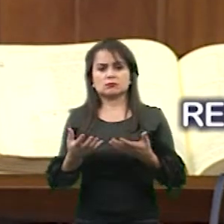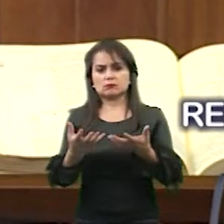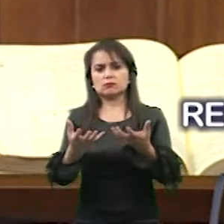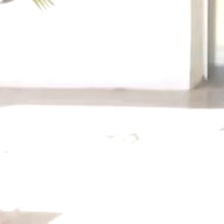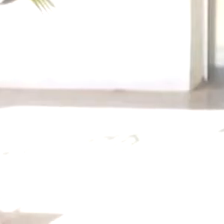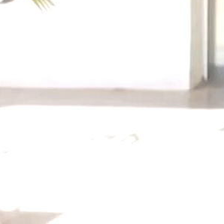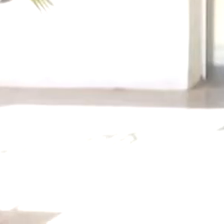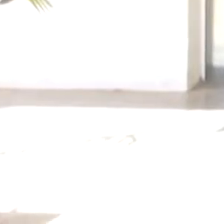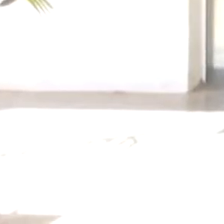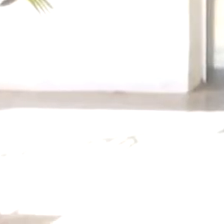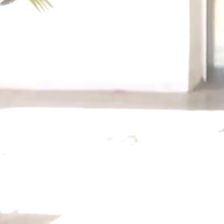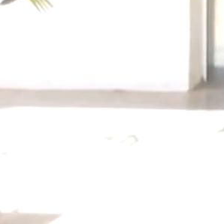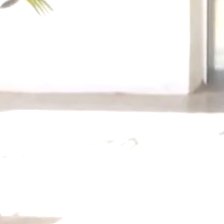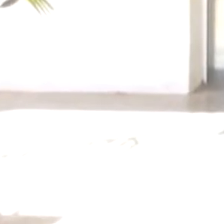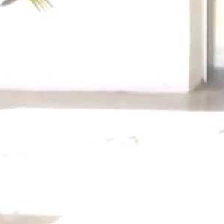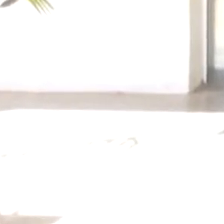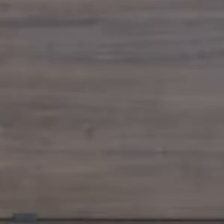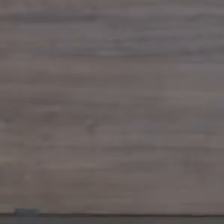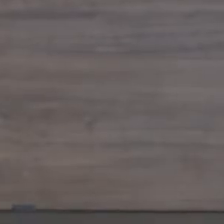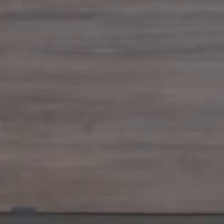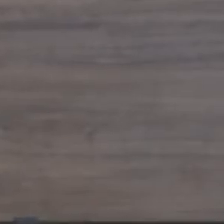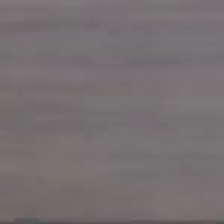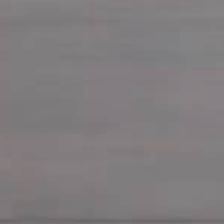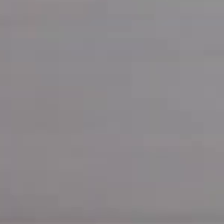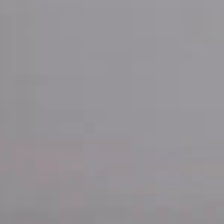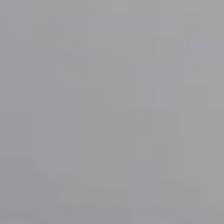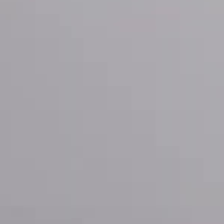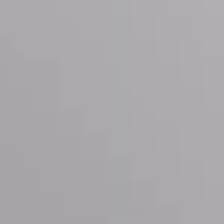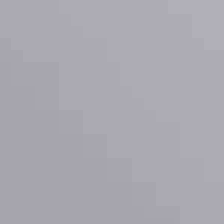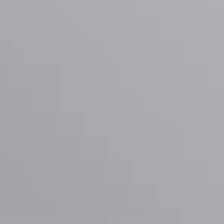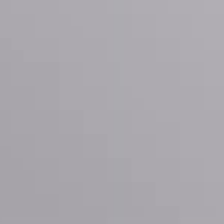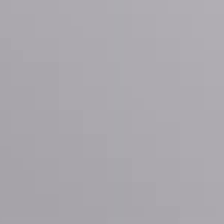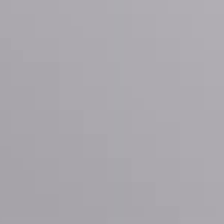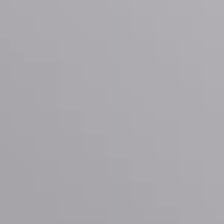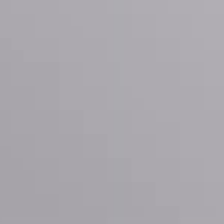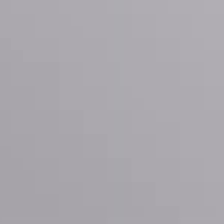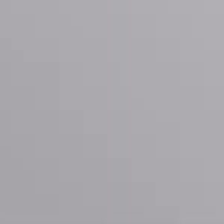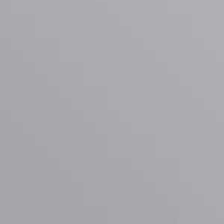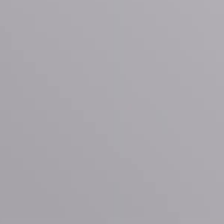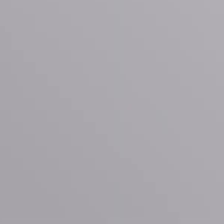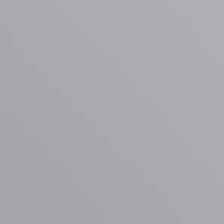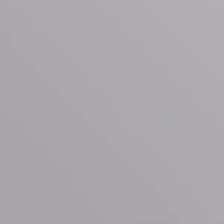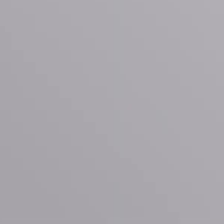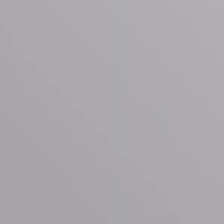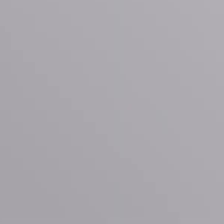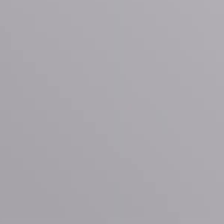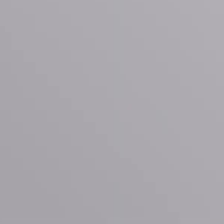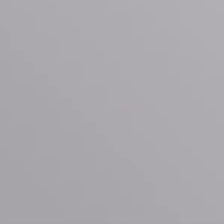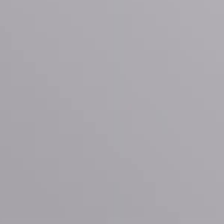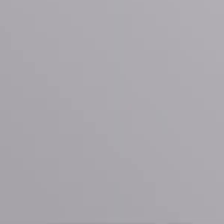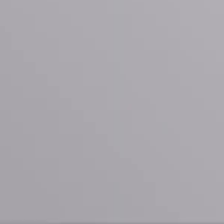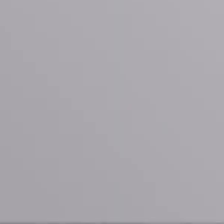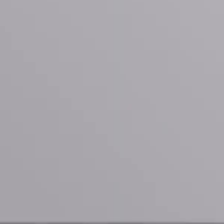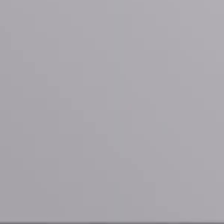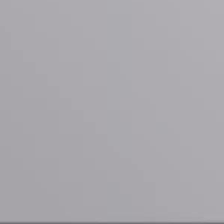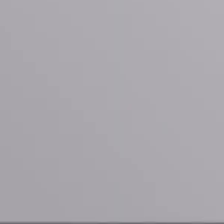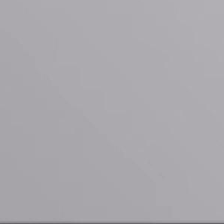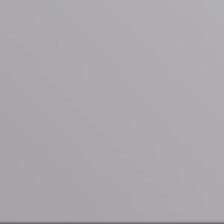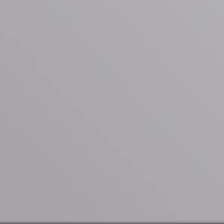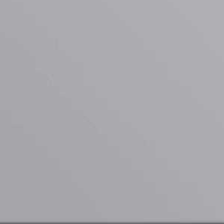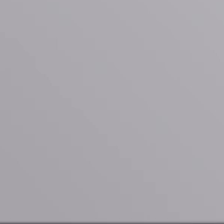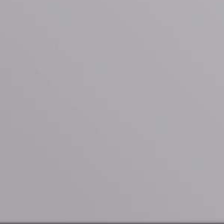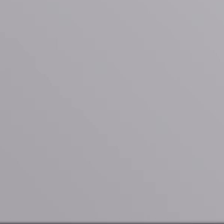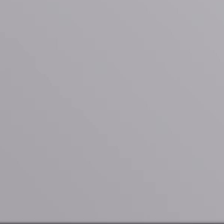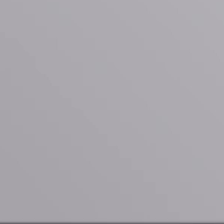depois de aprovado vai beneficiar os Servidores Municipais Olha o que diz o projeto o Servidor Municipal de Marília que sofreram um